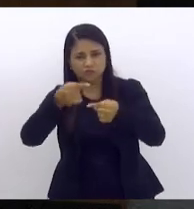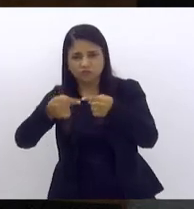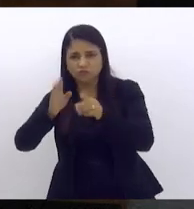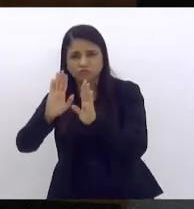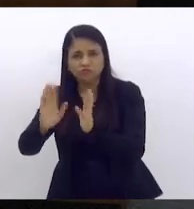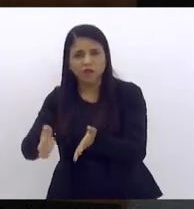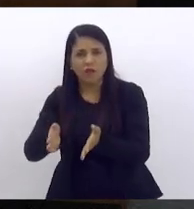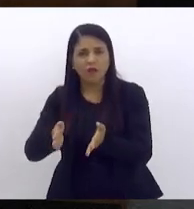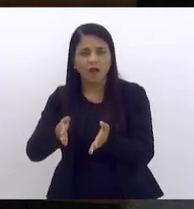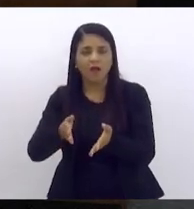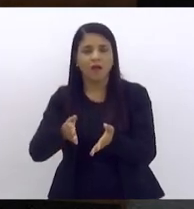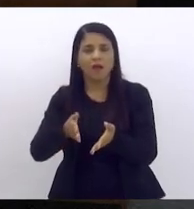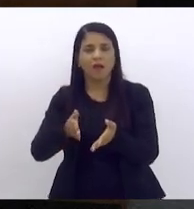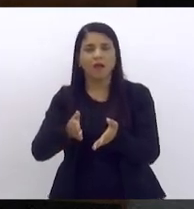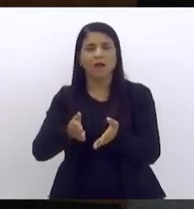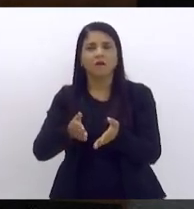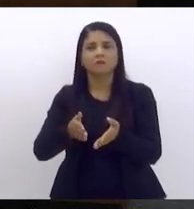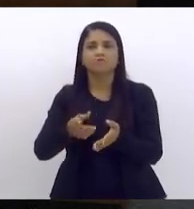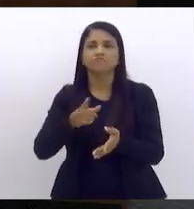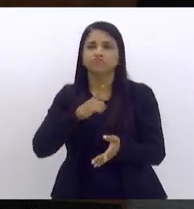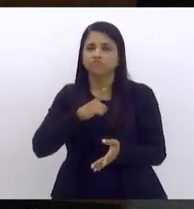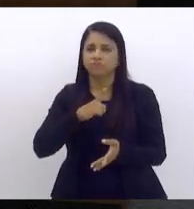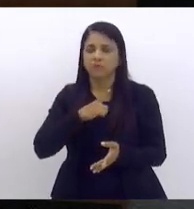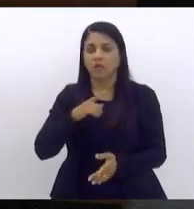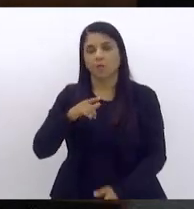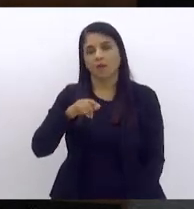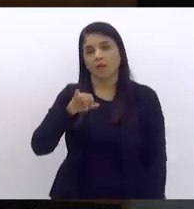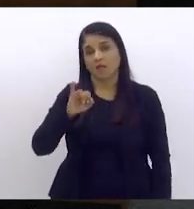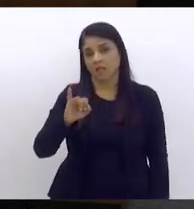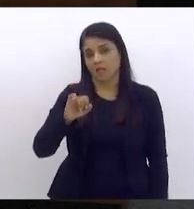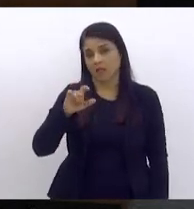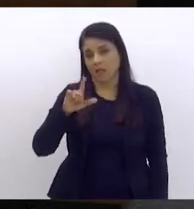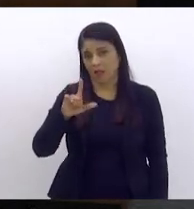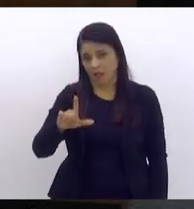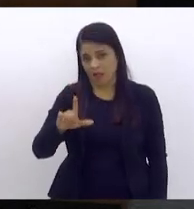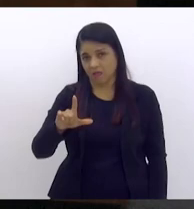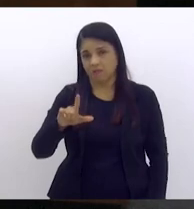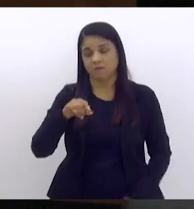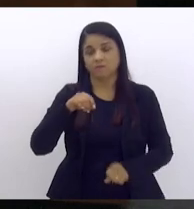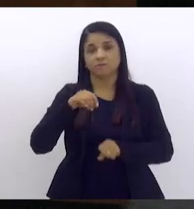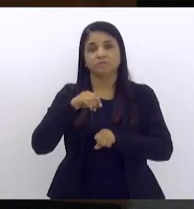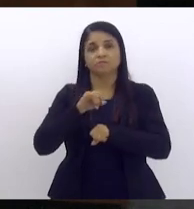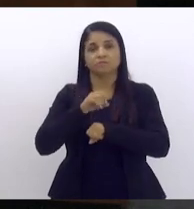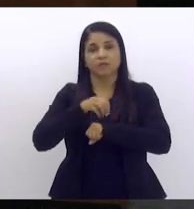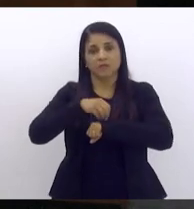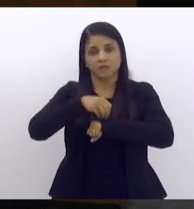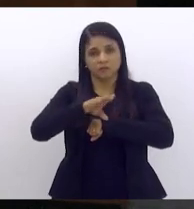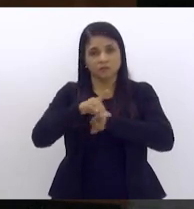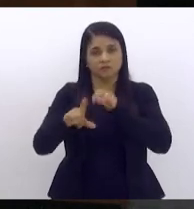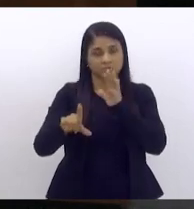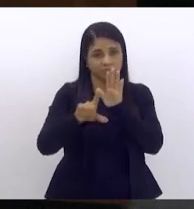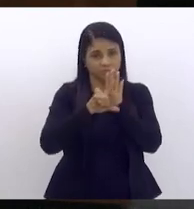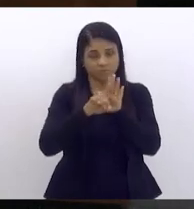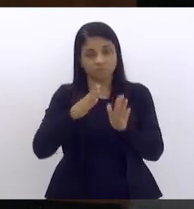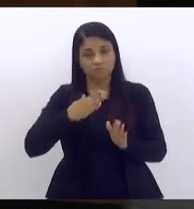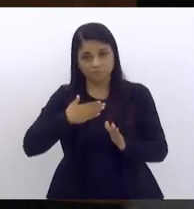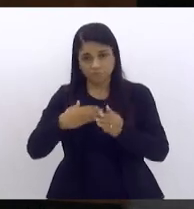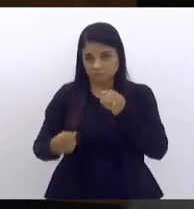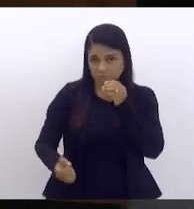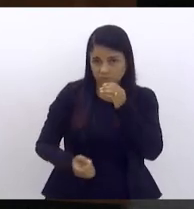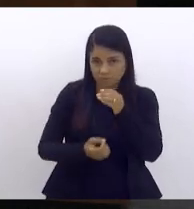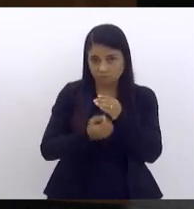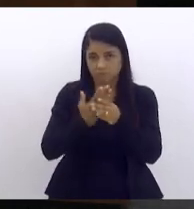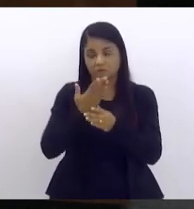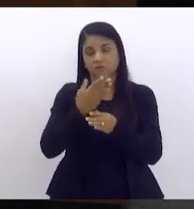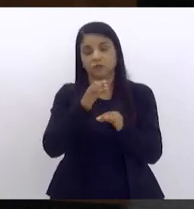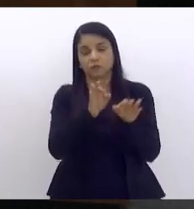além disso, existe um AIL, né, uma indicação legislativa de minha autoria para a criação